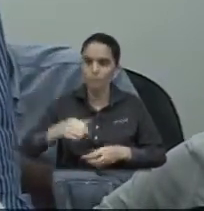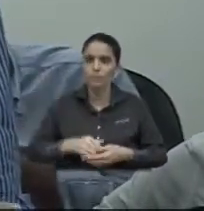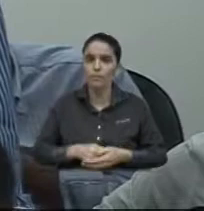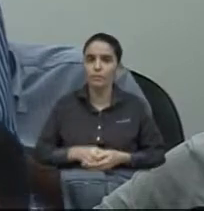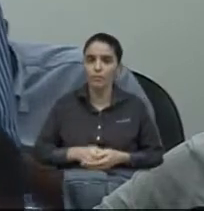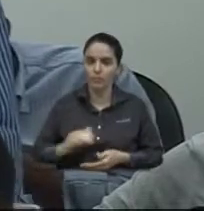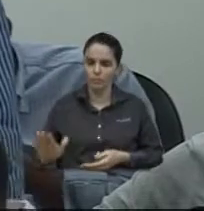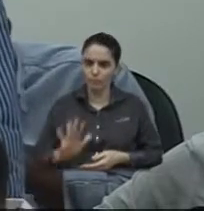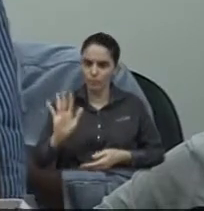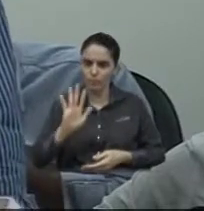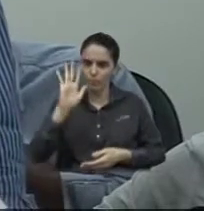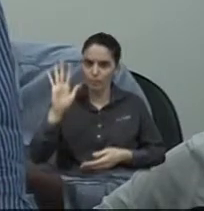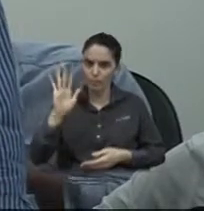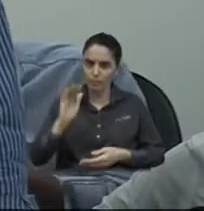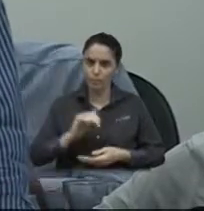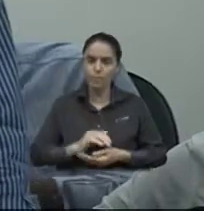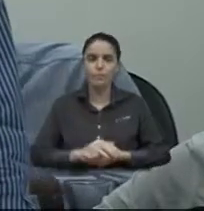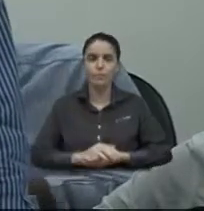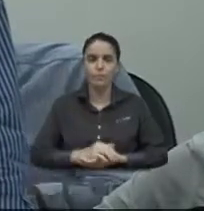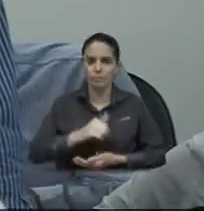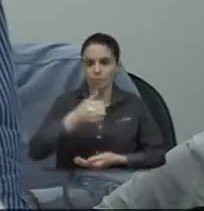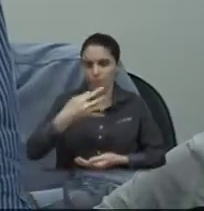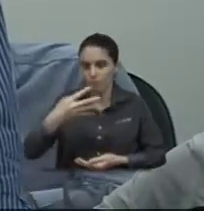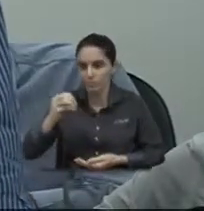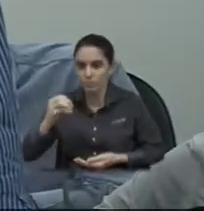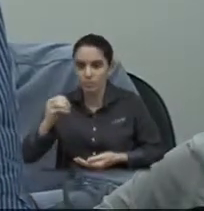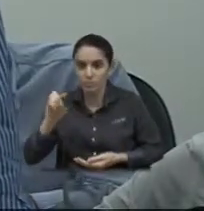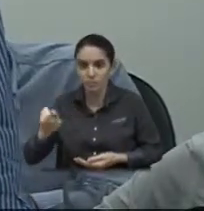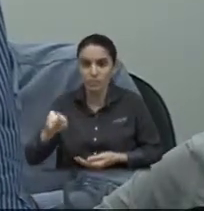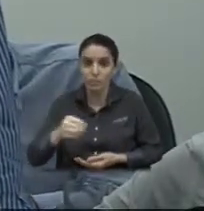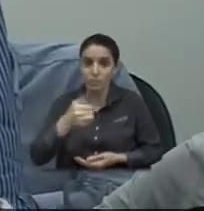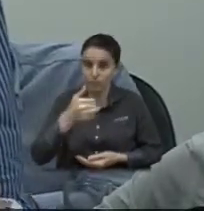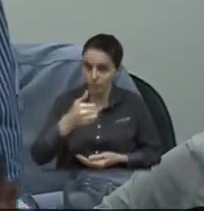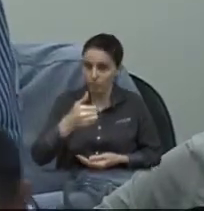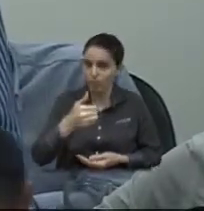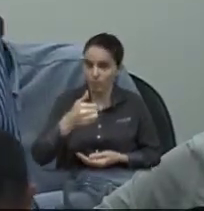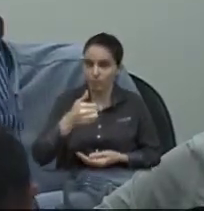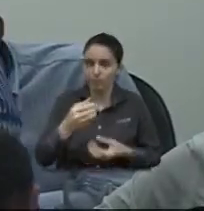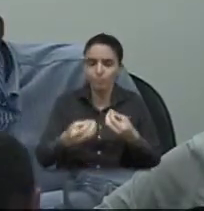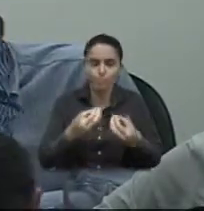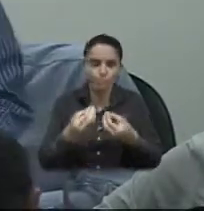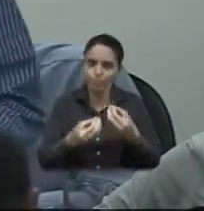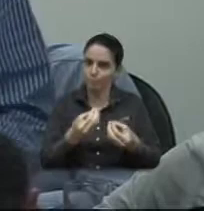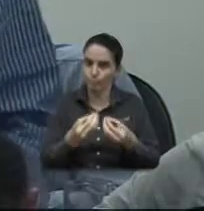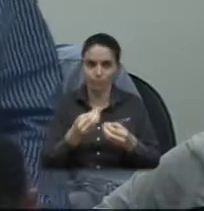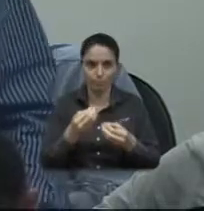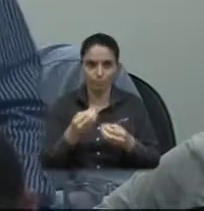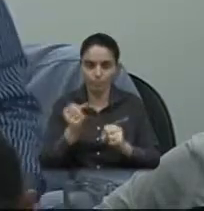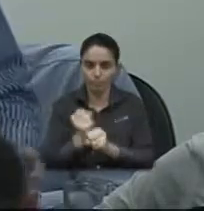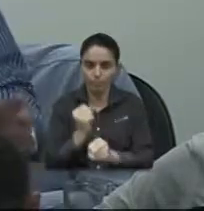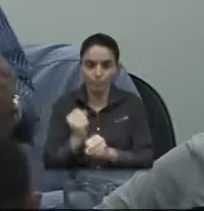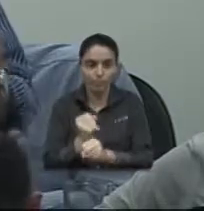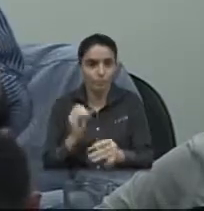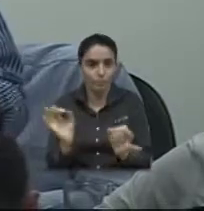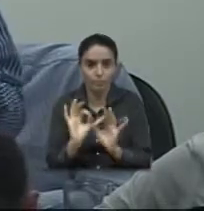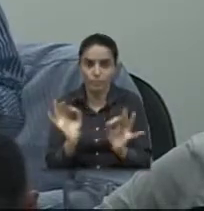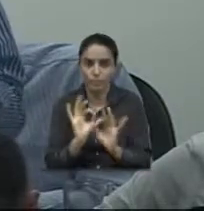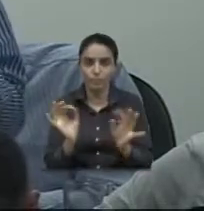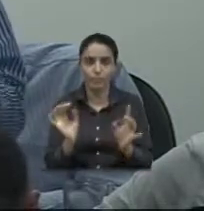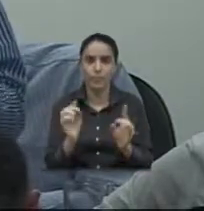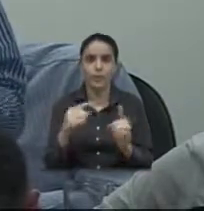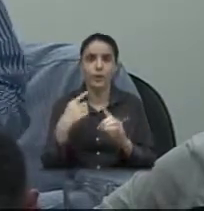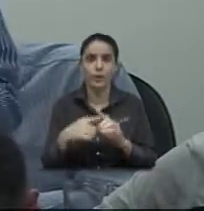130, 140 mil reais. Aí você não consegue montar nada. Em qualquer lugar que tem na cidade, tudo, a lei